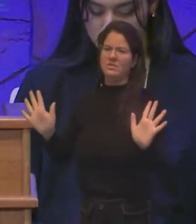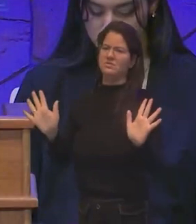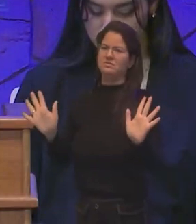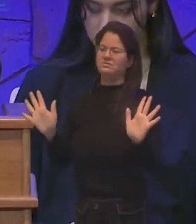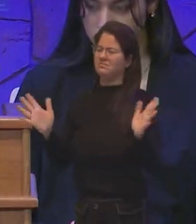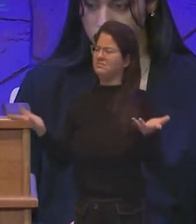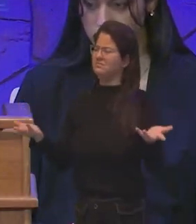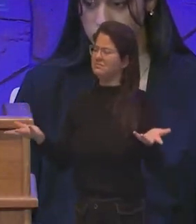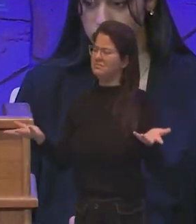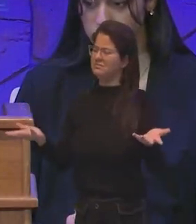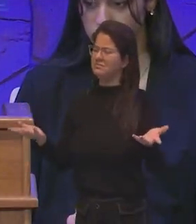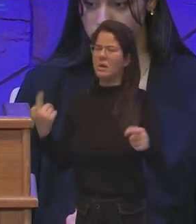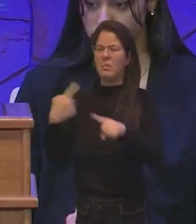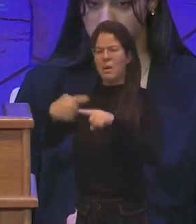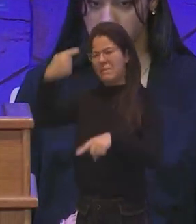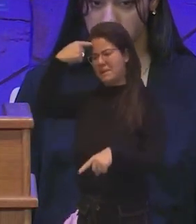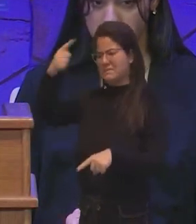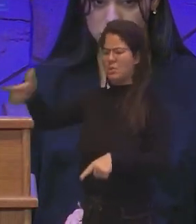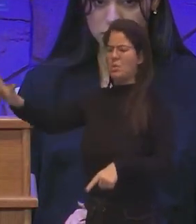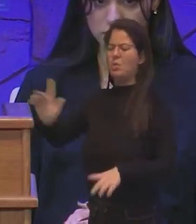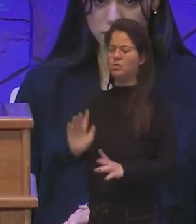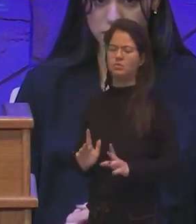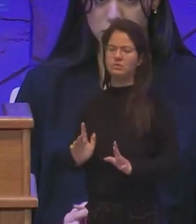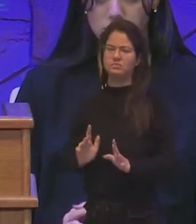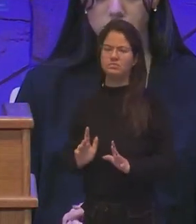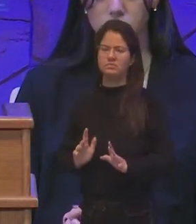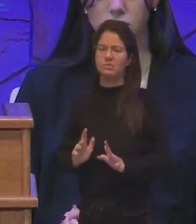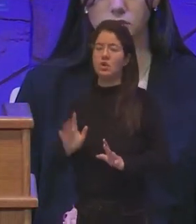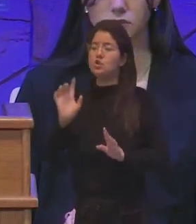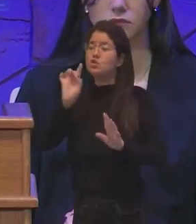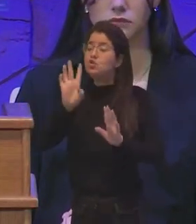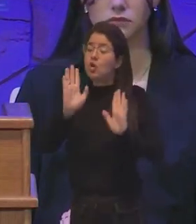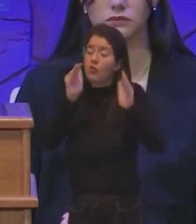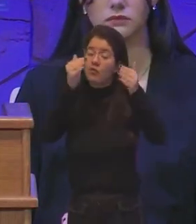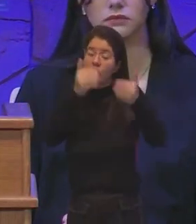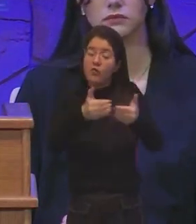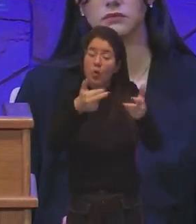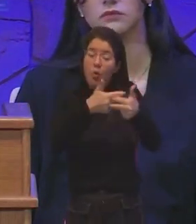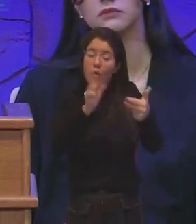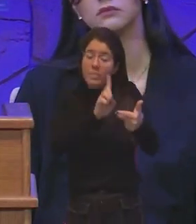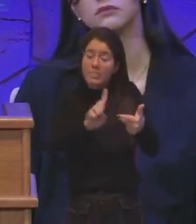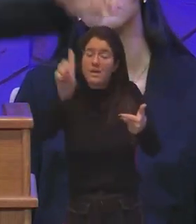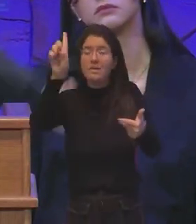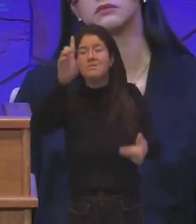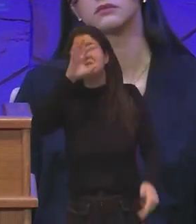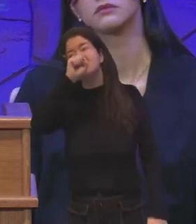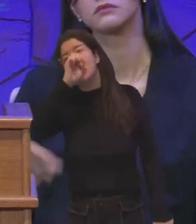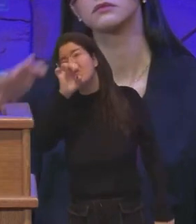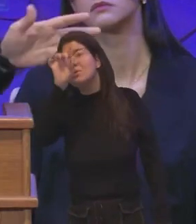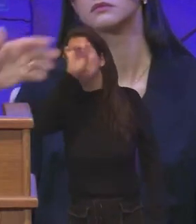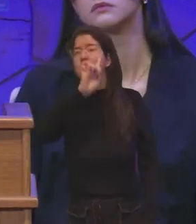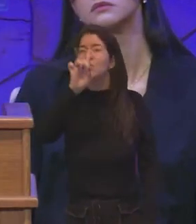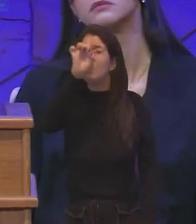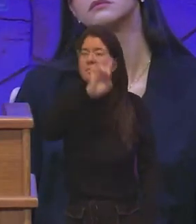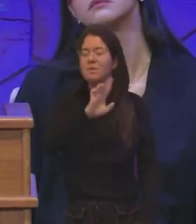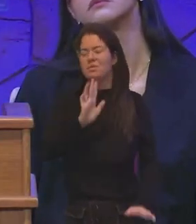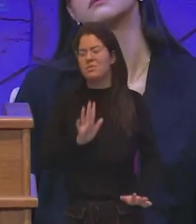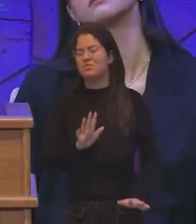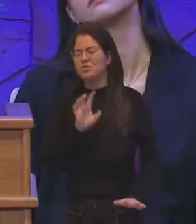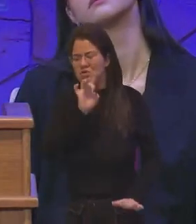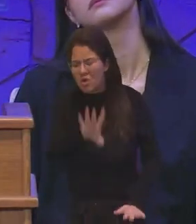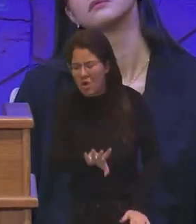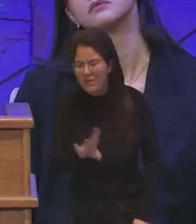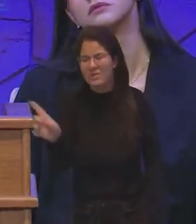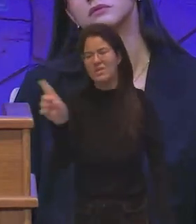Porque meu pensamento é outro. Eu só vou pensar novamente nas coisas de Deus no sábado ou lá no domingo. Não é esse o desejo de